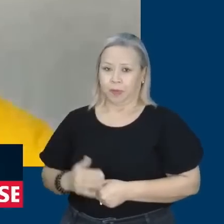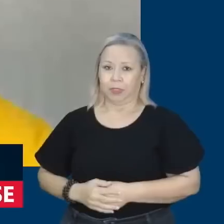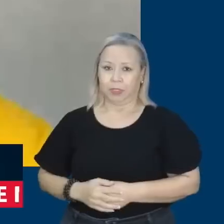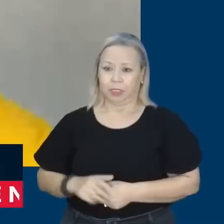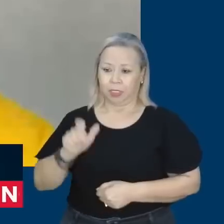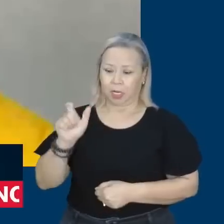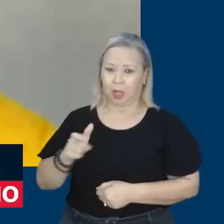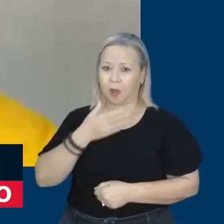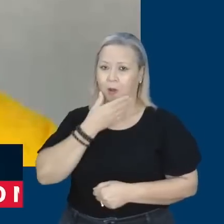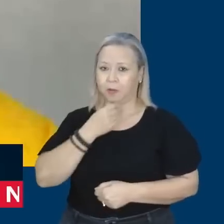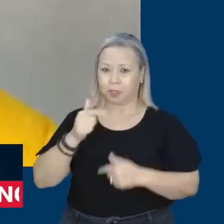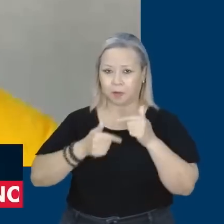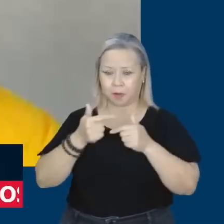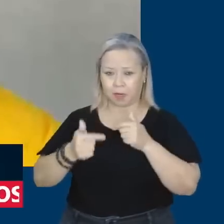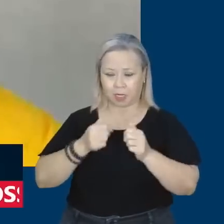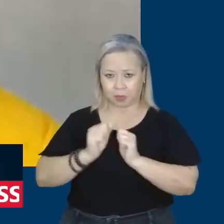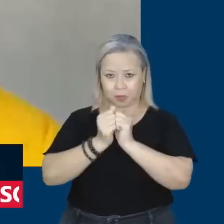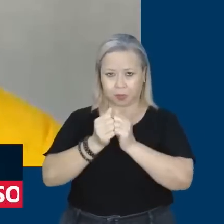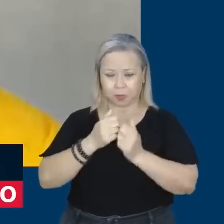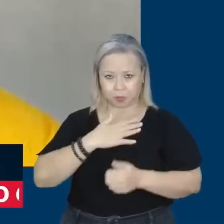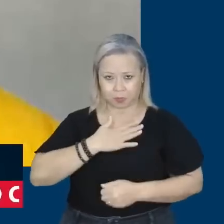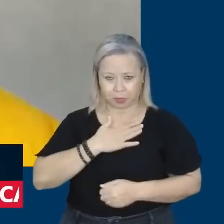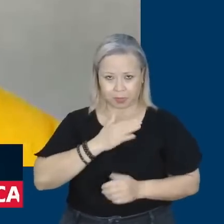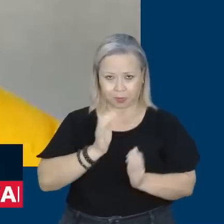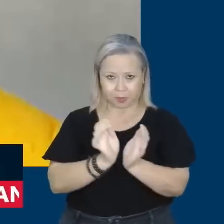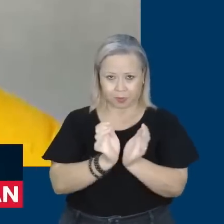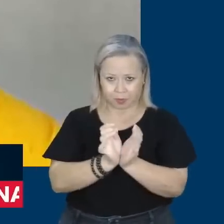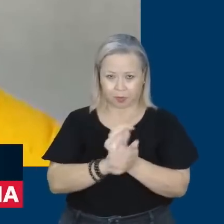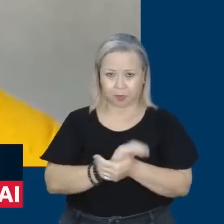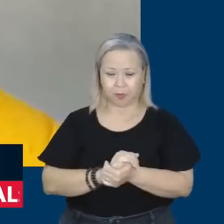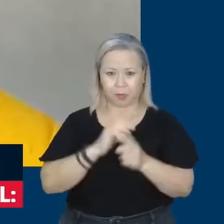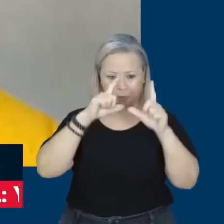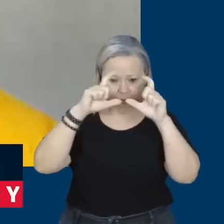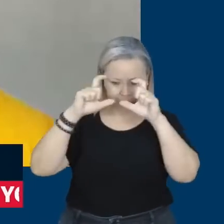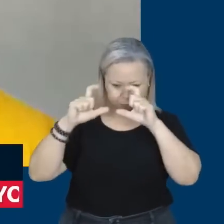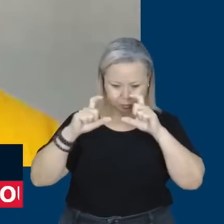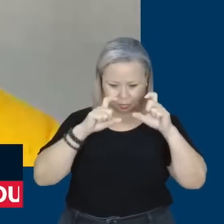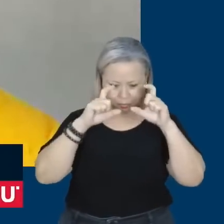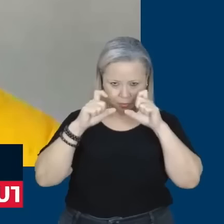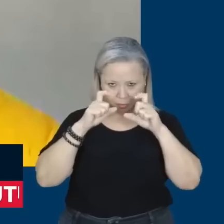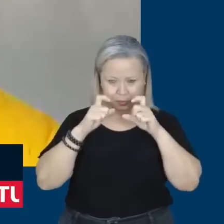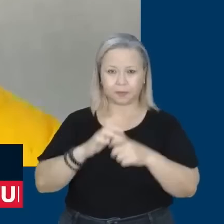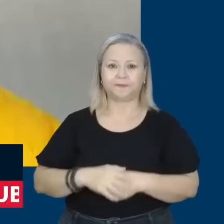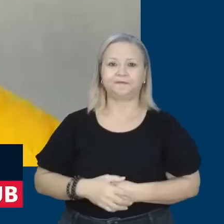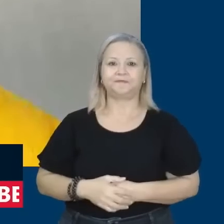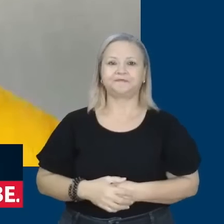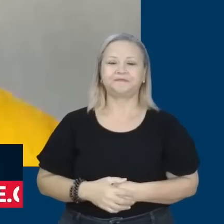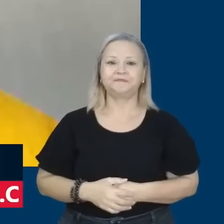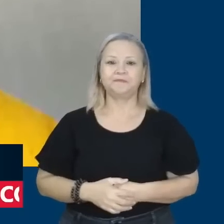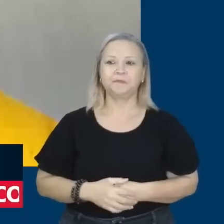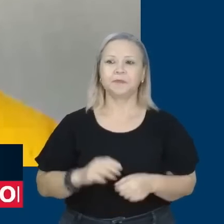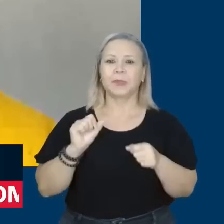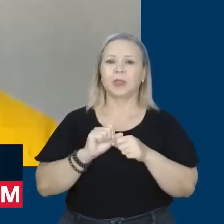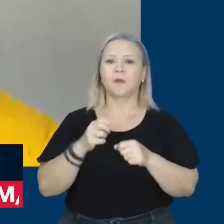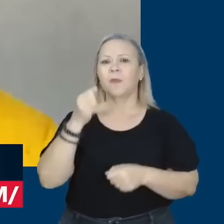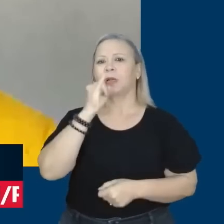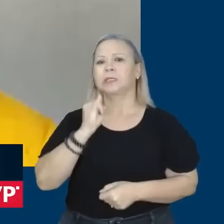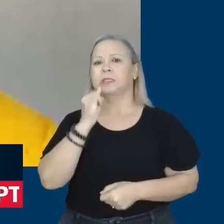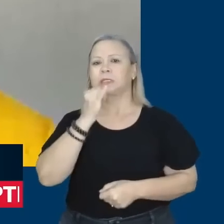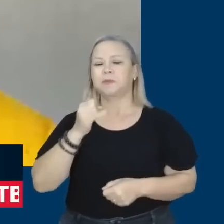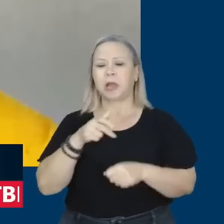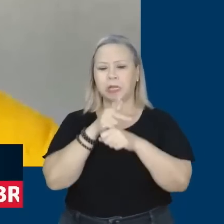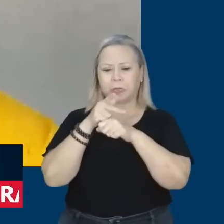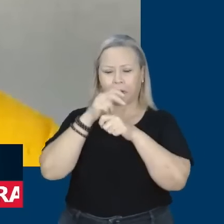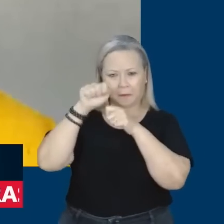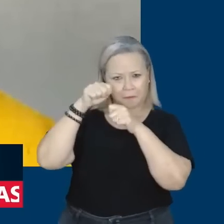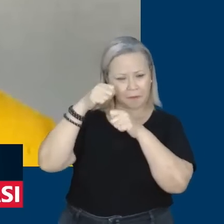comigo na equipe, que é o Javison, que ele é o fotógrafo, né? E ele faz imagens, vídeos. Eu falo